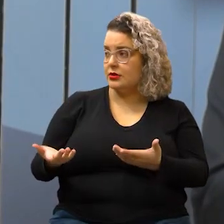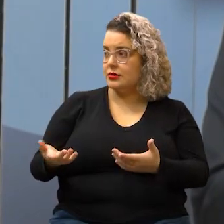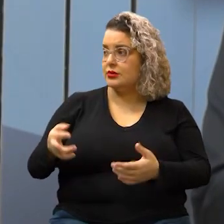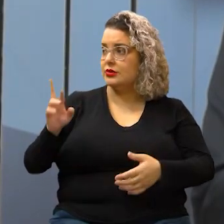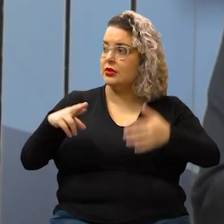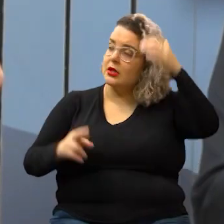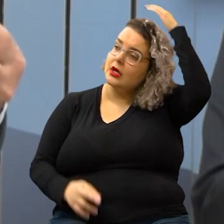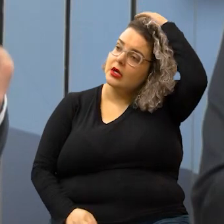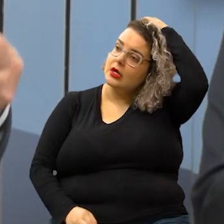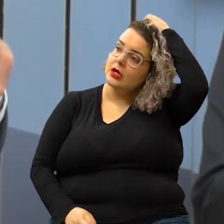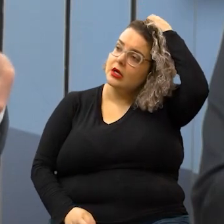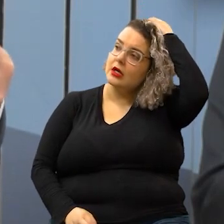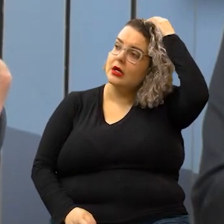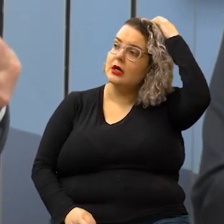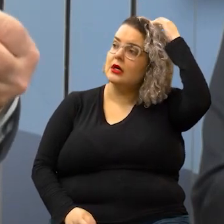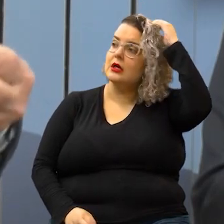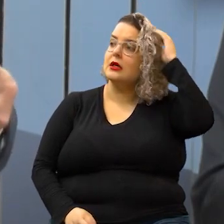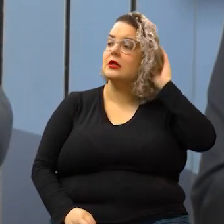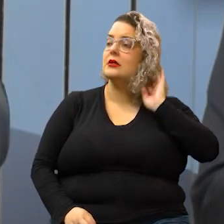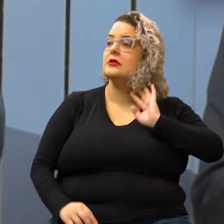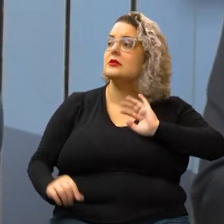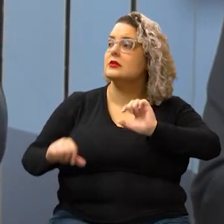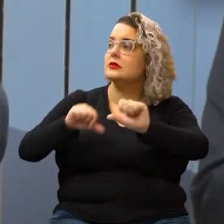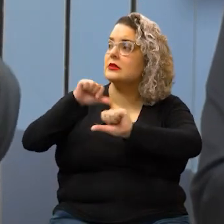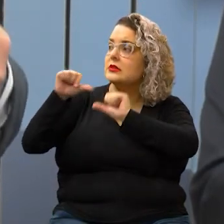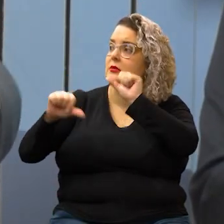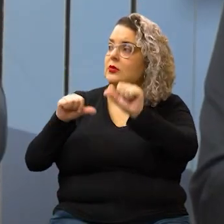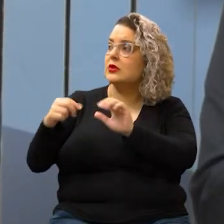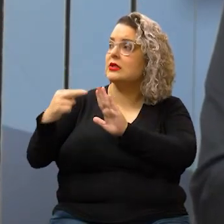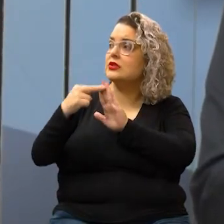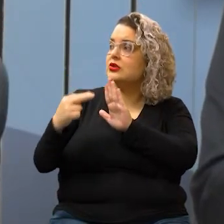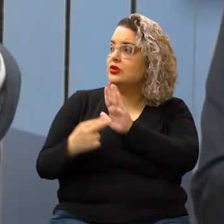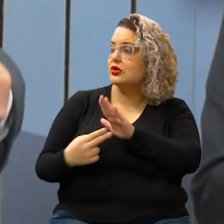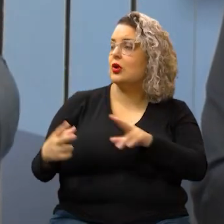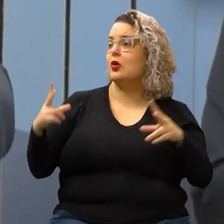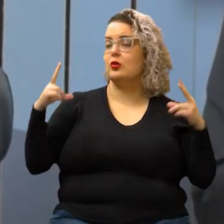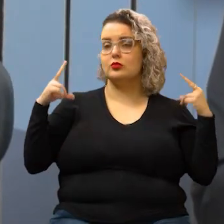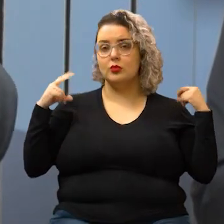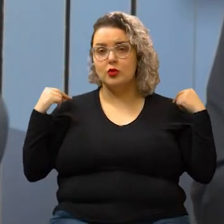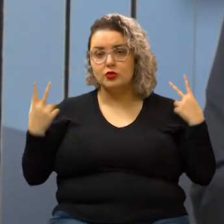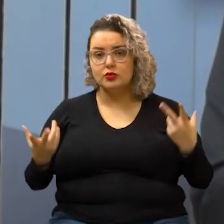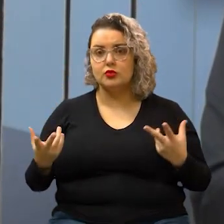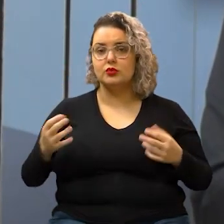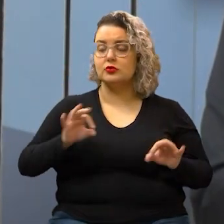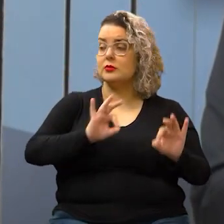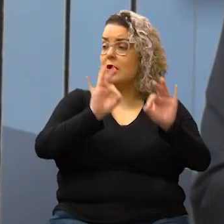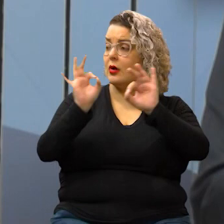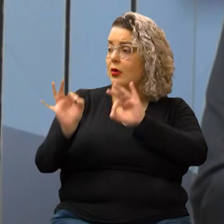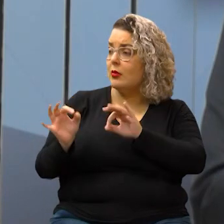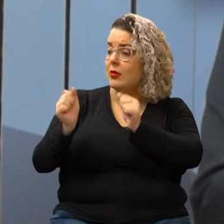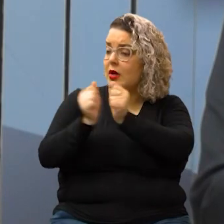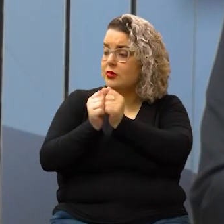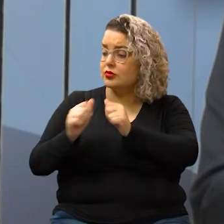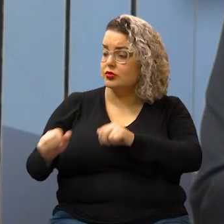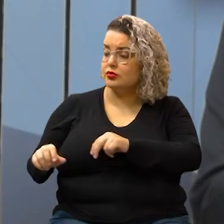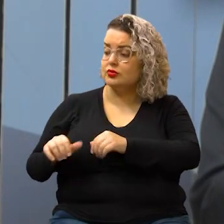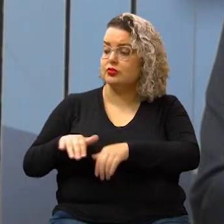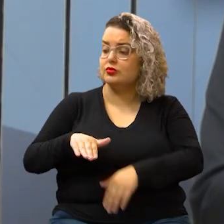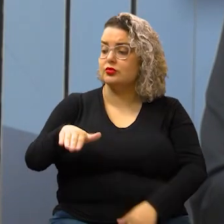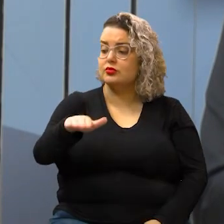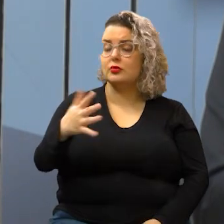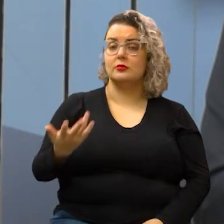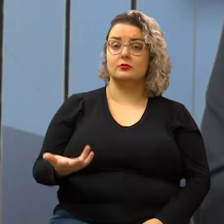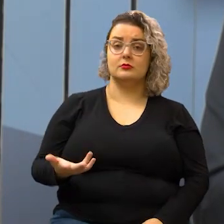dessa mudança de normativa, dessa dificuldade com o motorista para acompanhá-los, essas